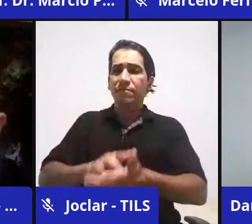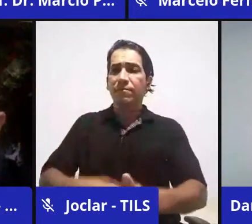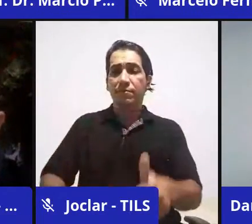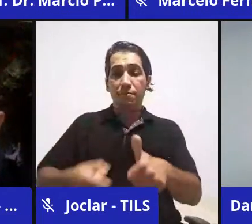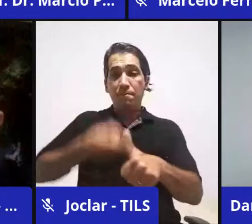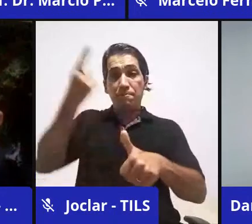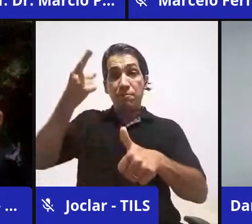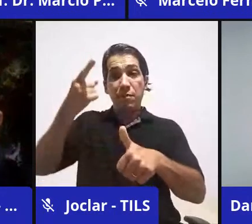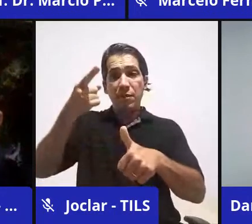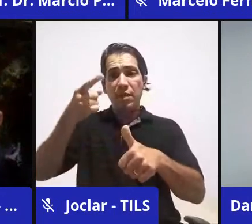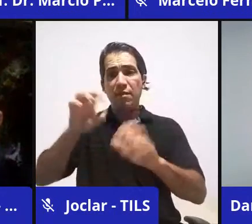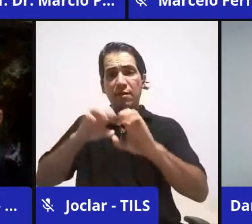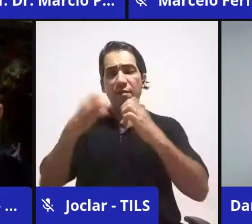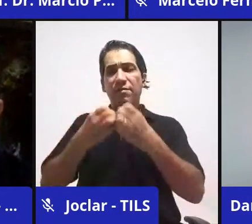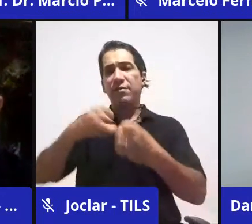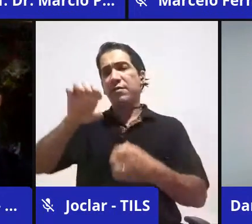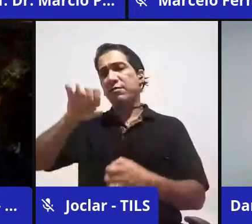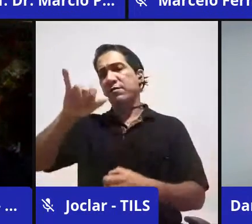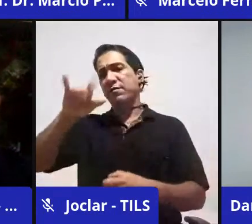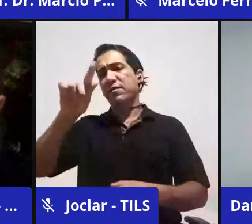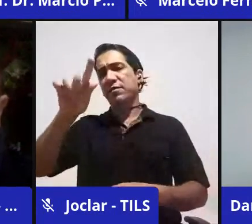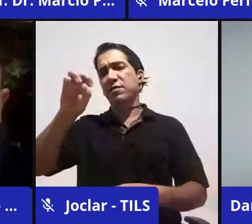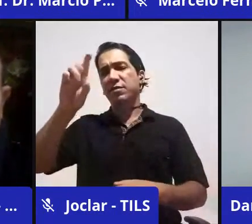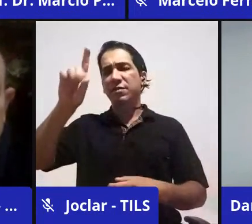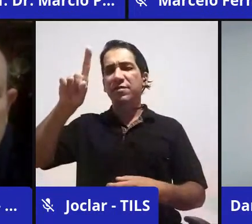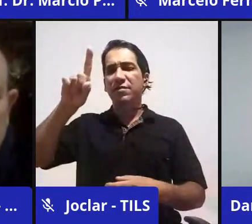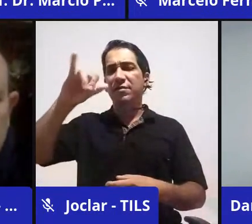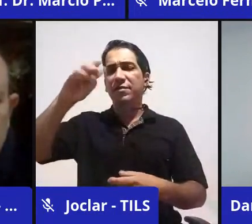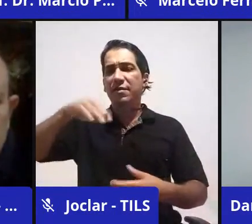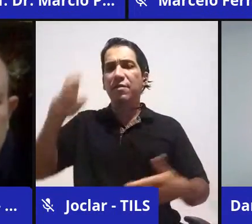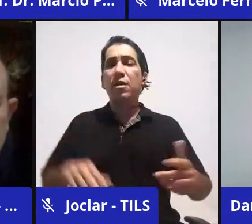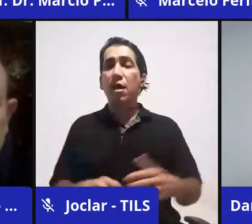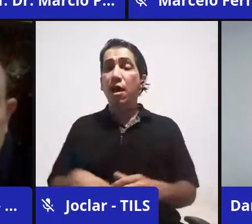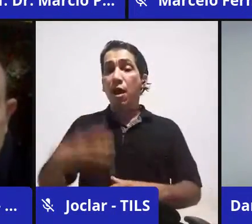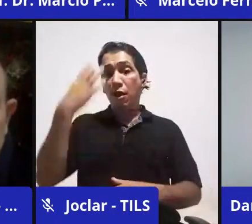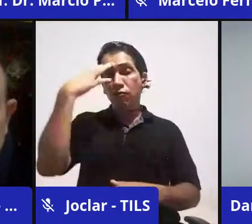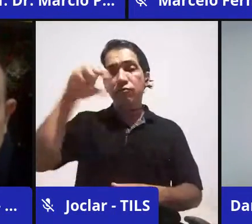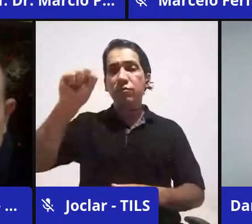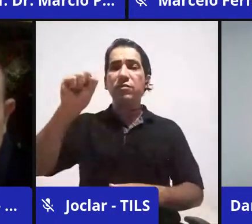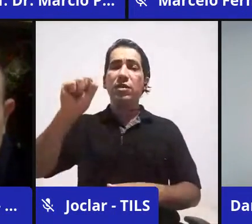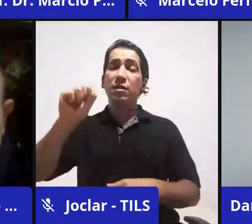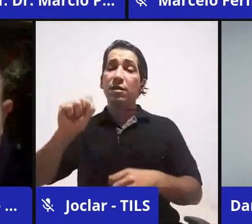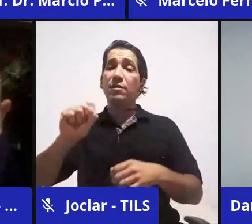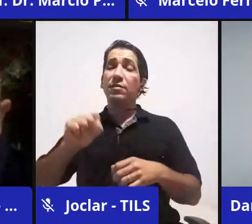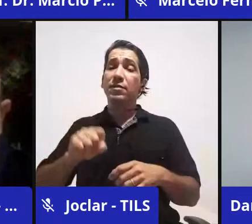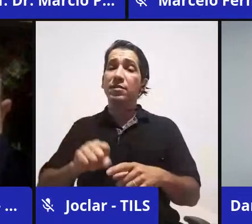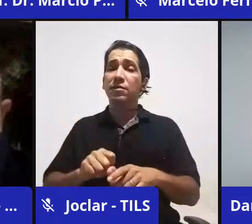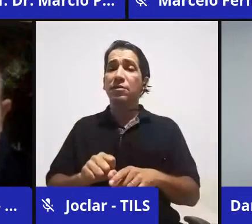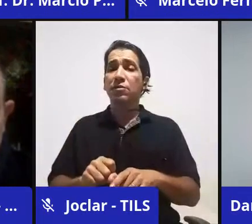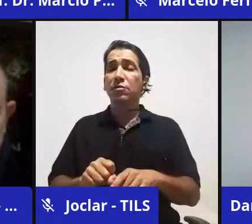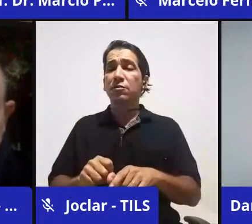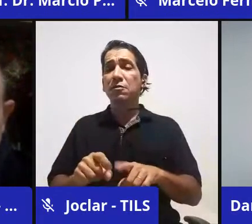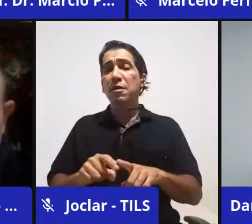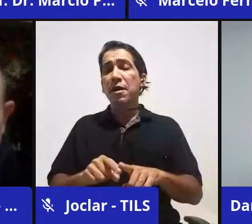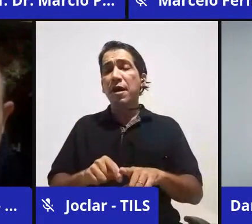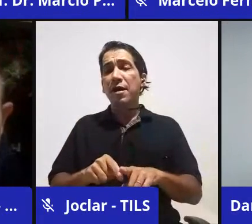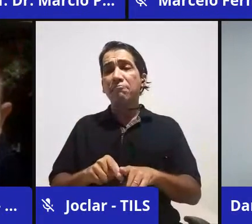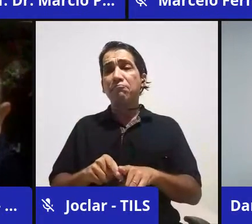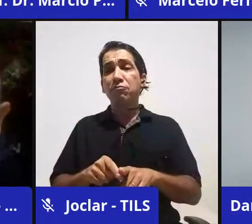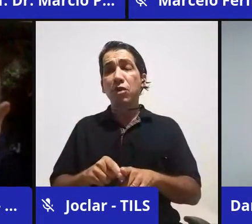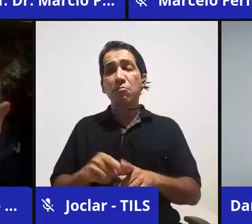entre todos os participantes. O que, é claro, para a gente foi uma grande alegria, mas, por outro lado, também seria um grande